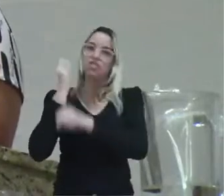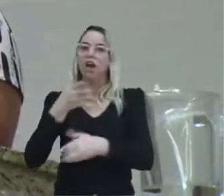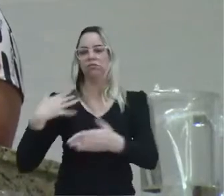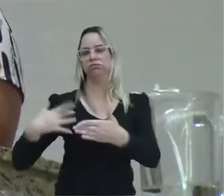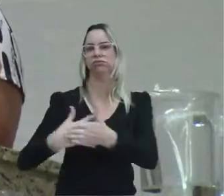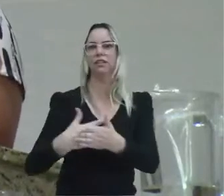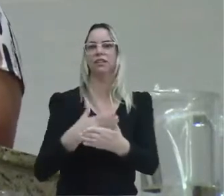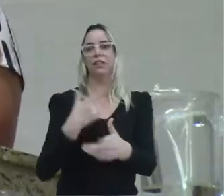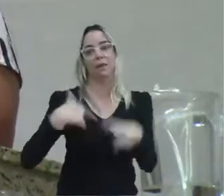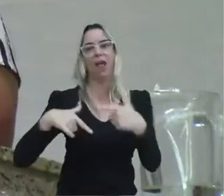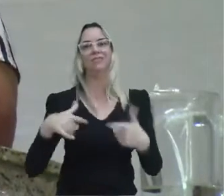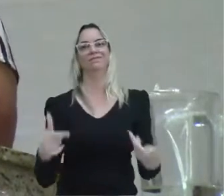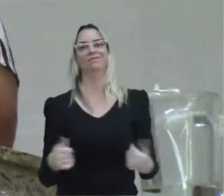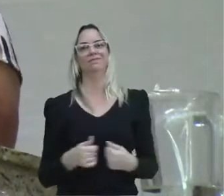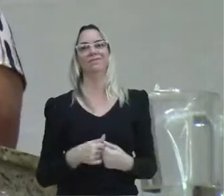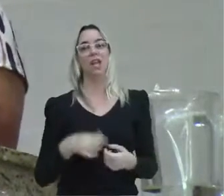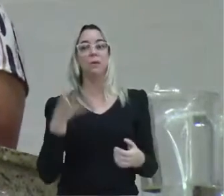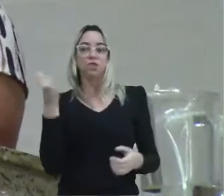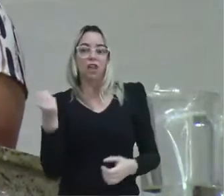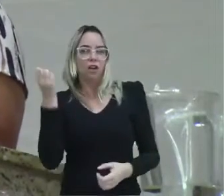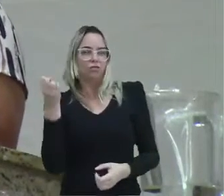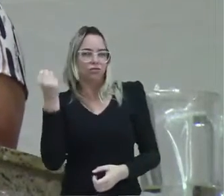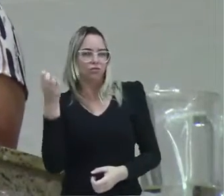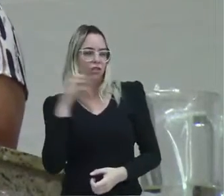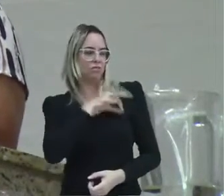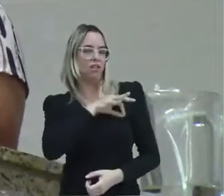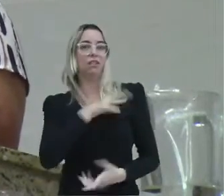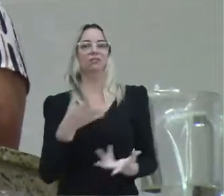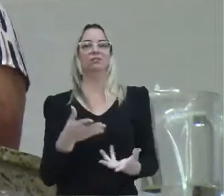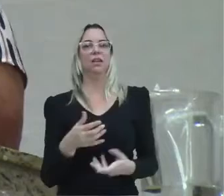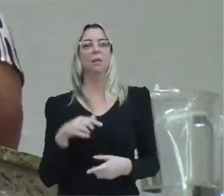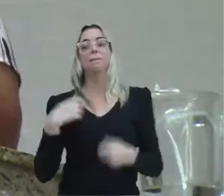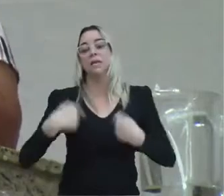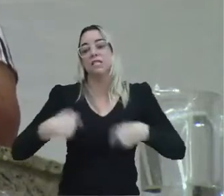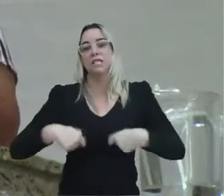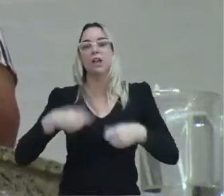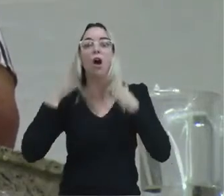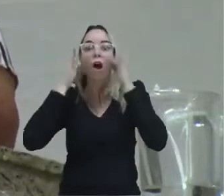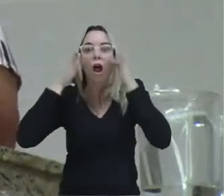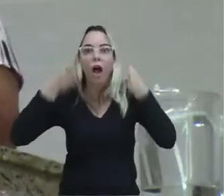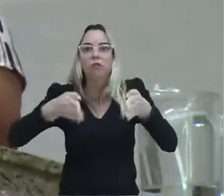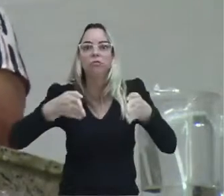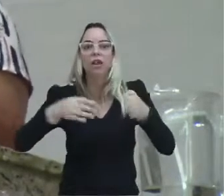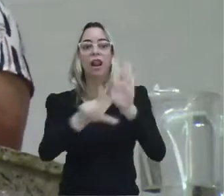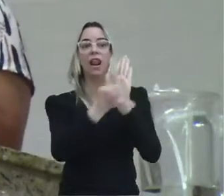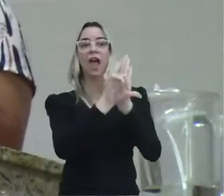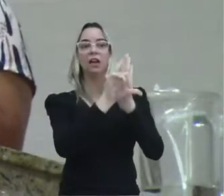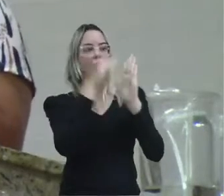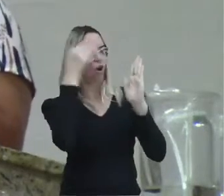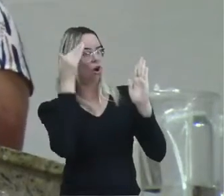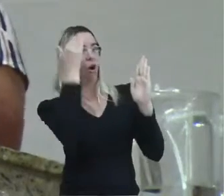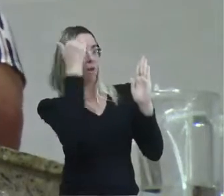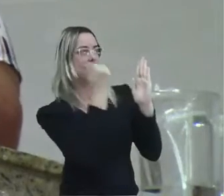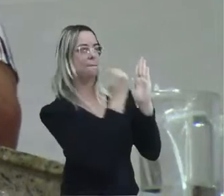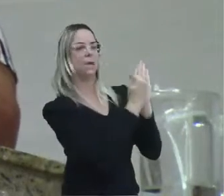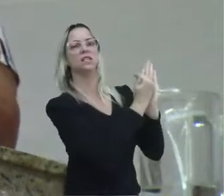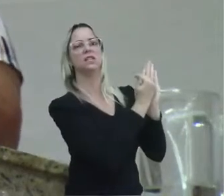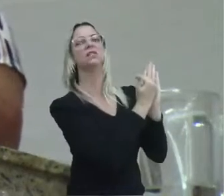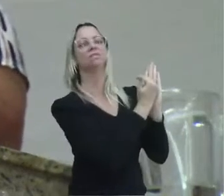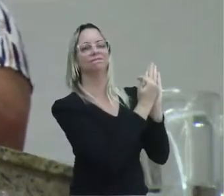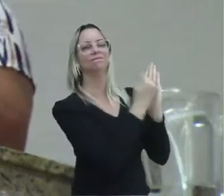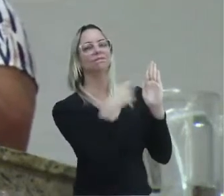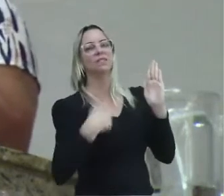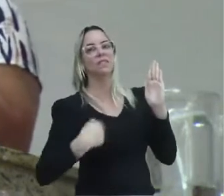sua aposentadoria. E isso também precisa ser considerado. Tem que cumprir lei? Tem. Tem